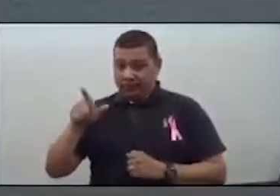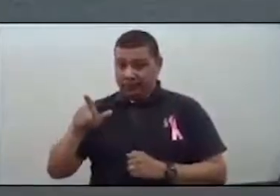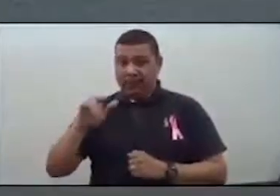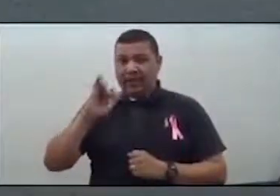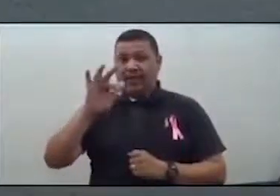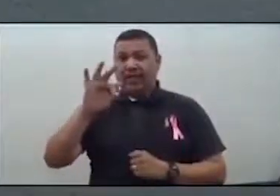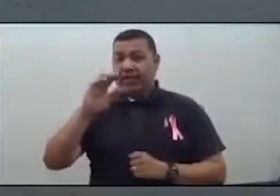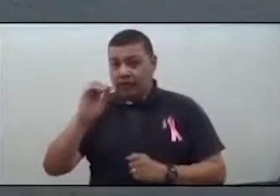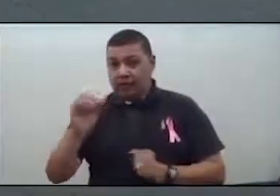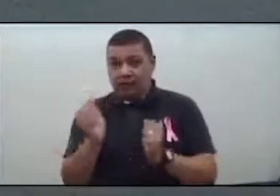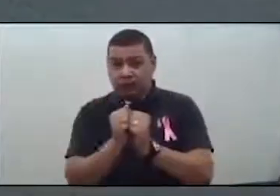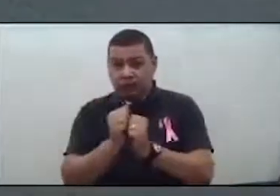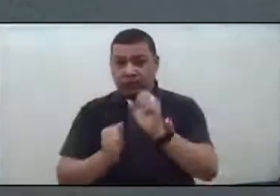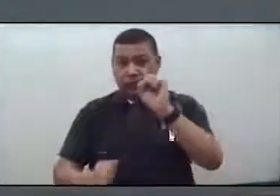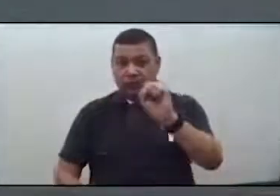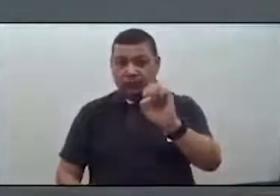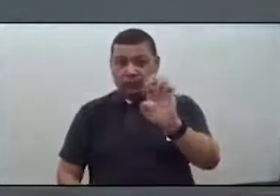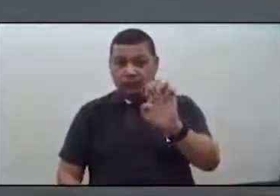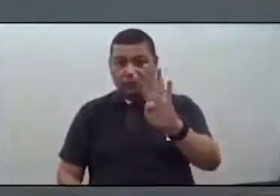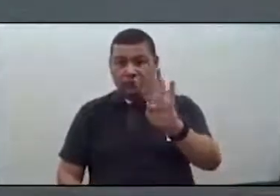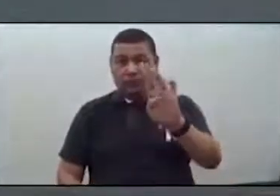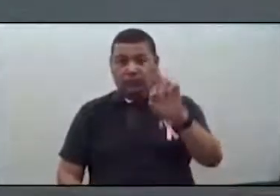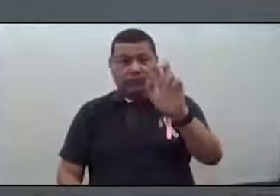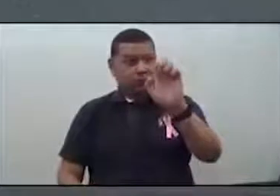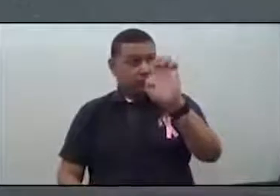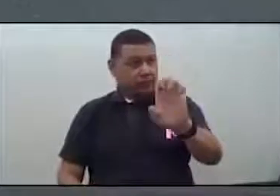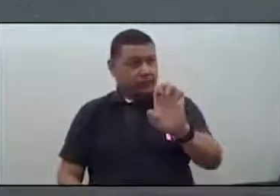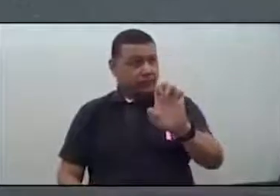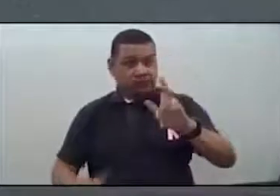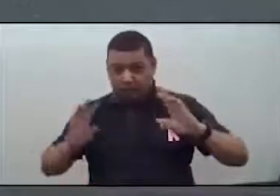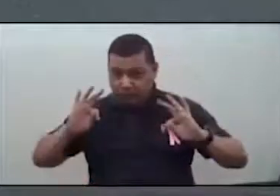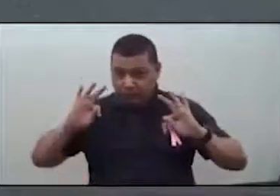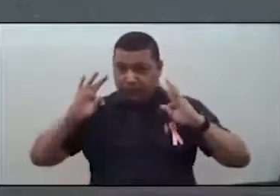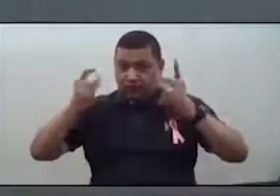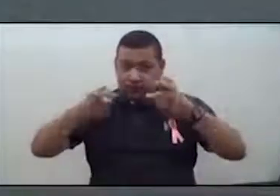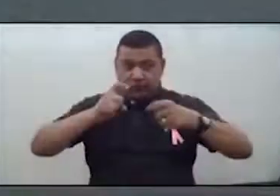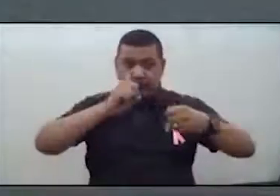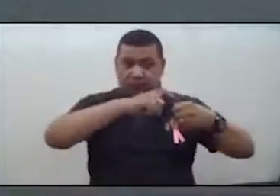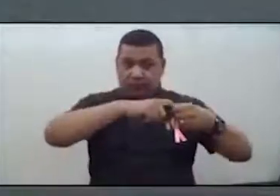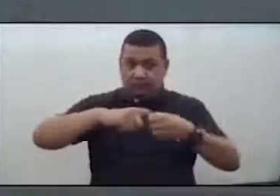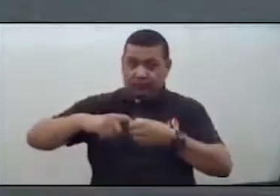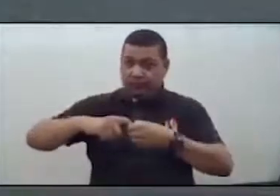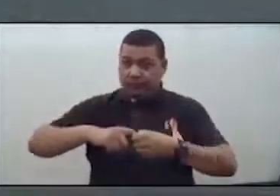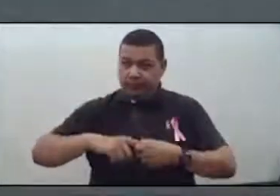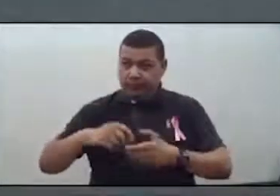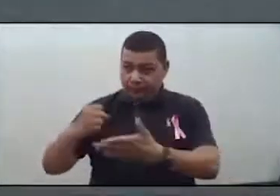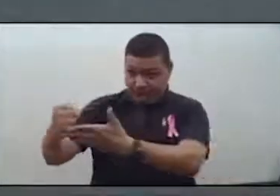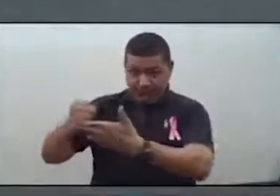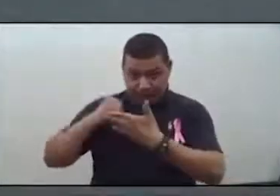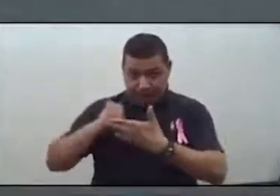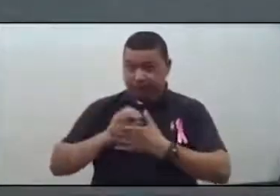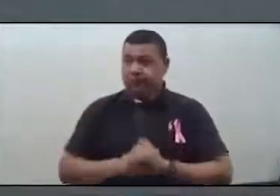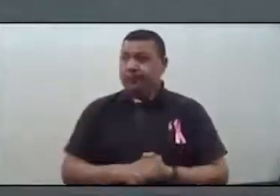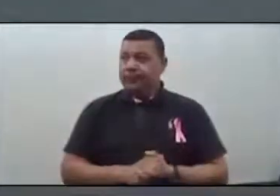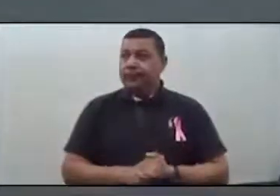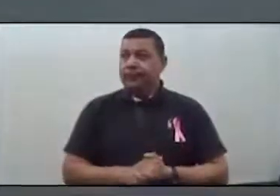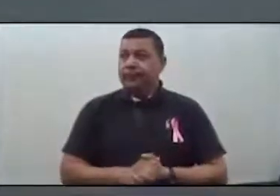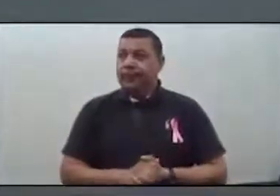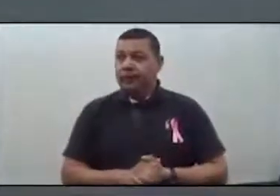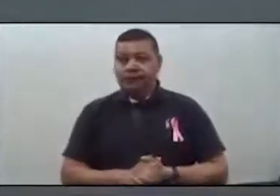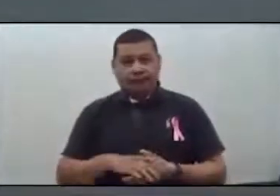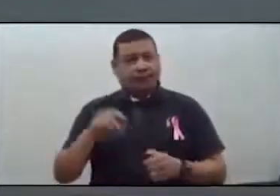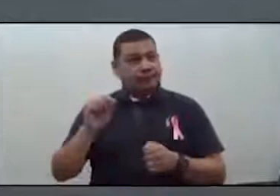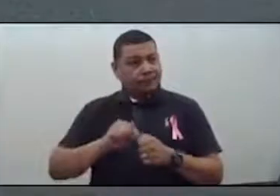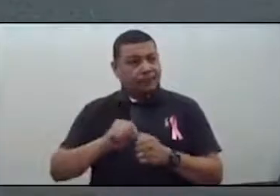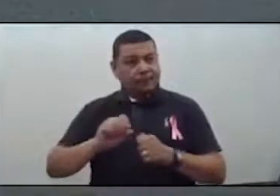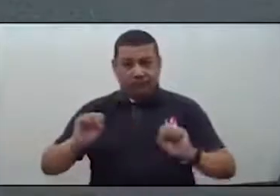SEBRAE, com todos outros parceiros que nos ajudaram naquele